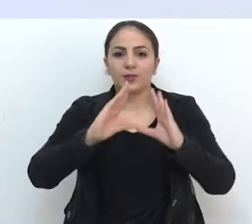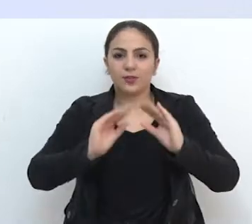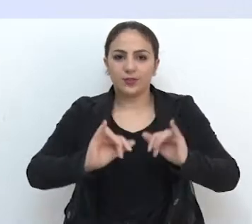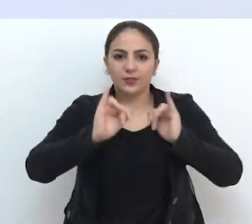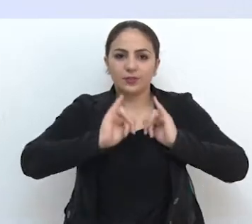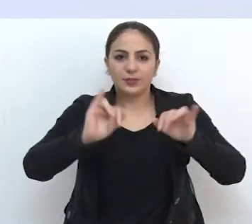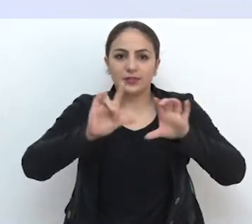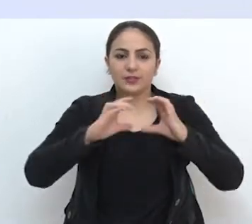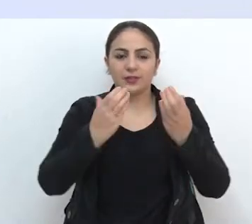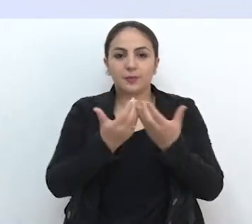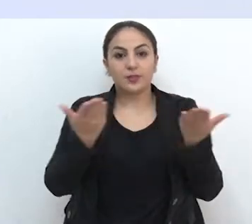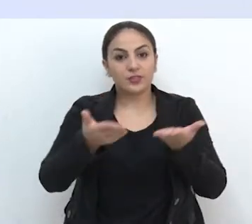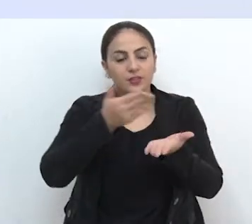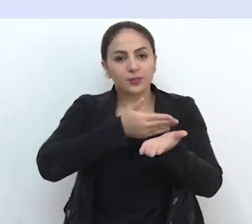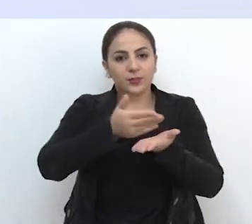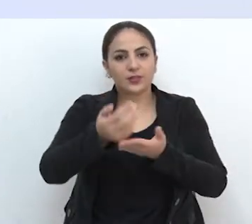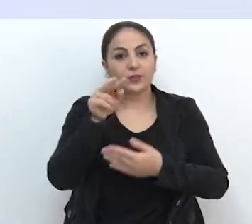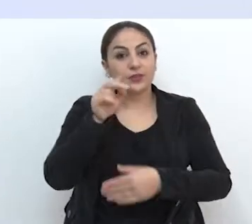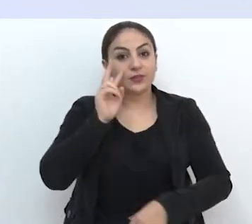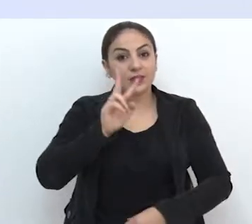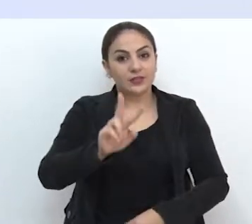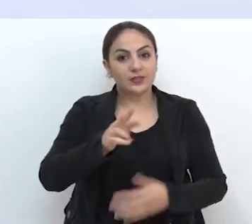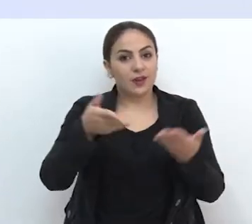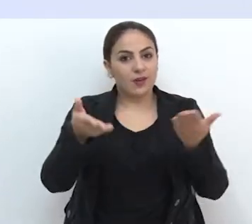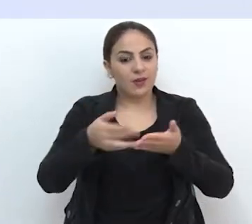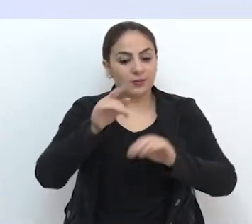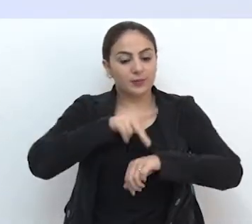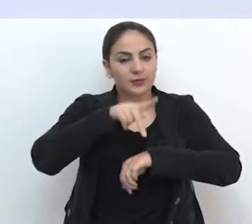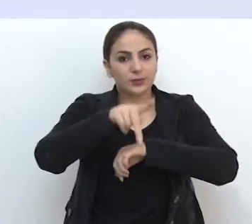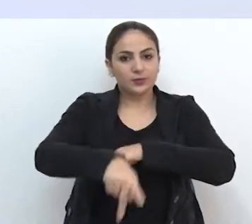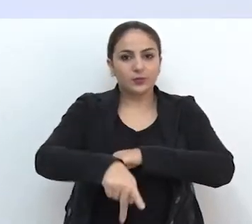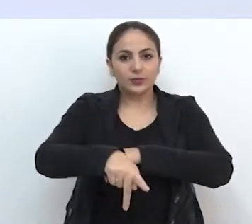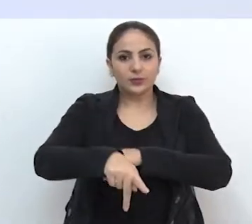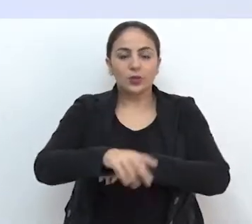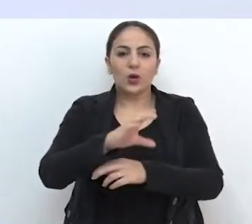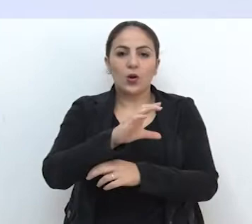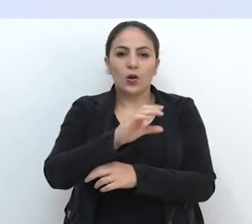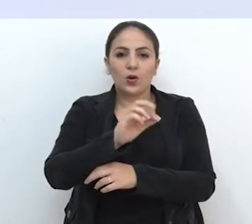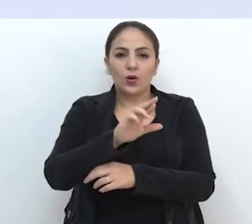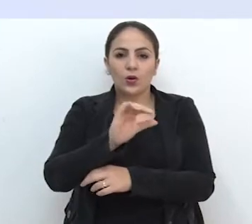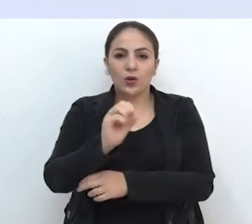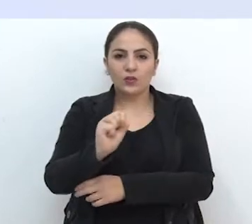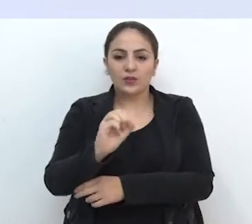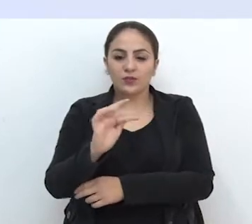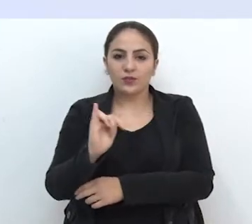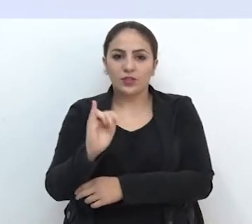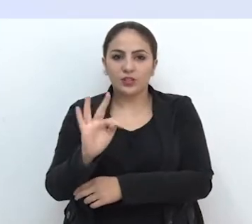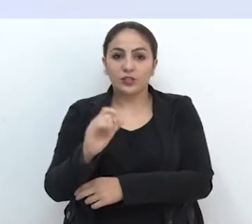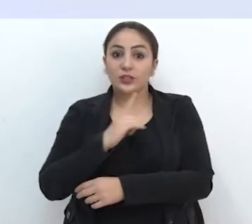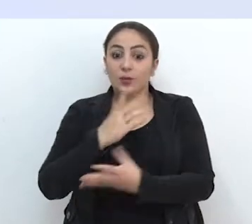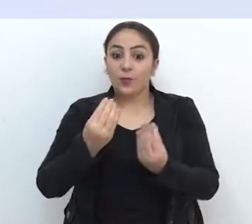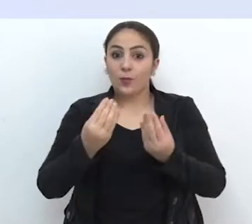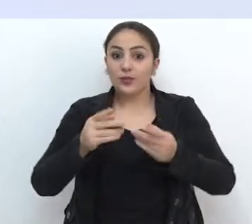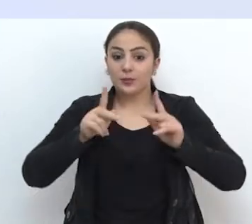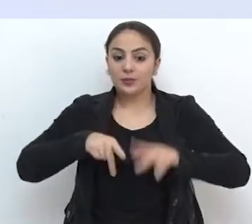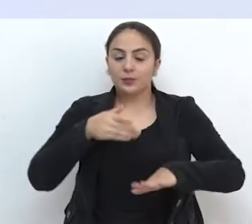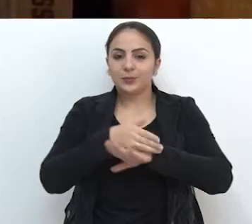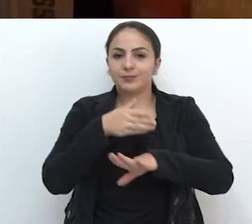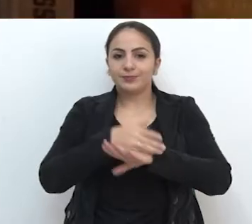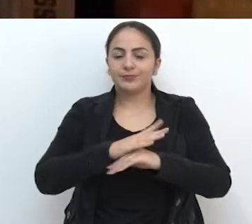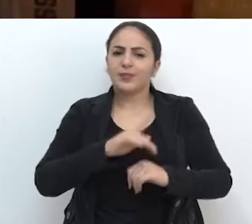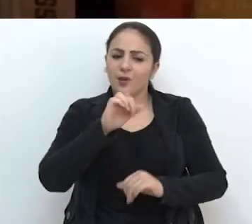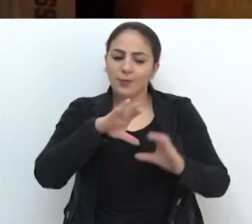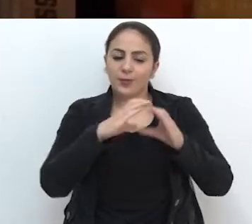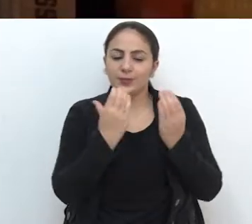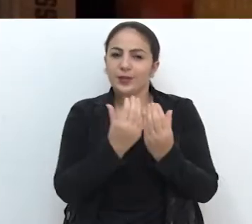Boa noite, o Jornal da Câmara já está no ar e você vai ver que em Passo Fundo o CrossFit tem conquistado inúmeros adeptos. É